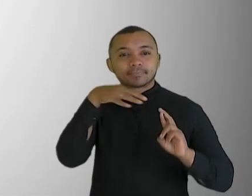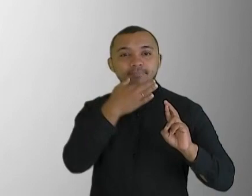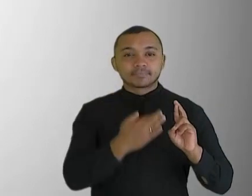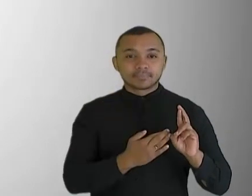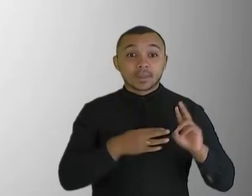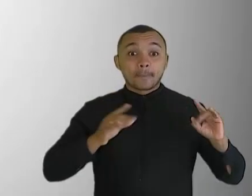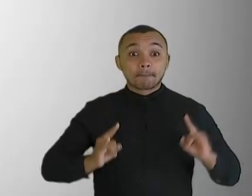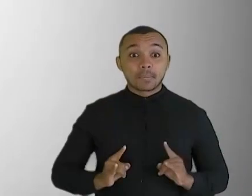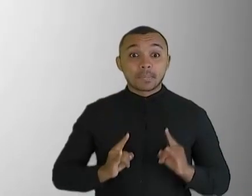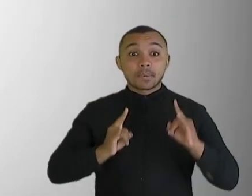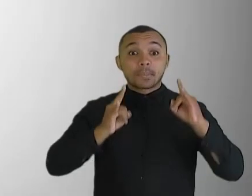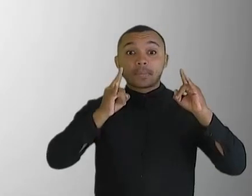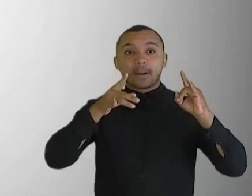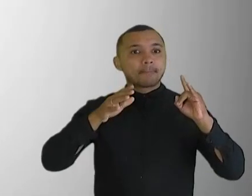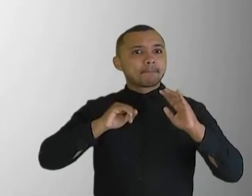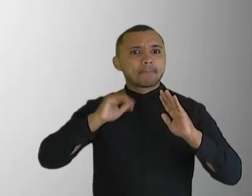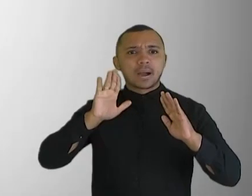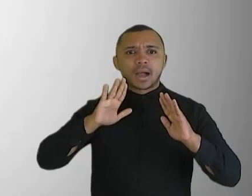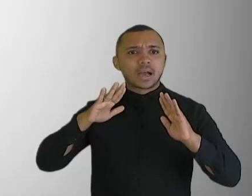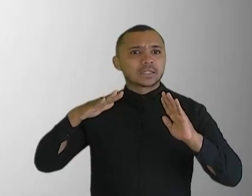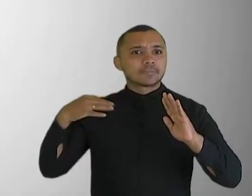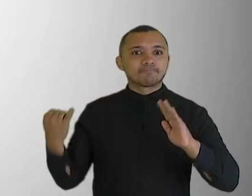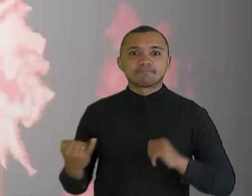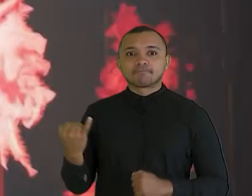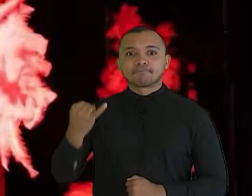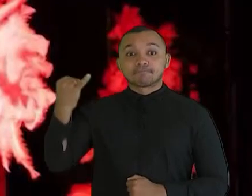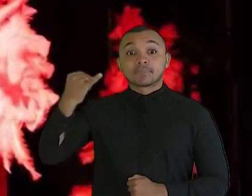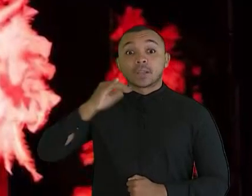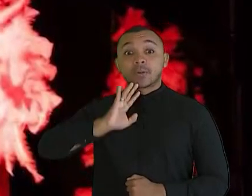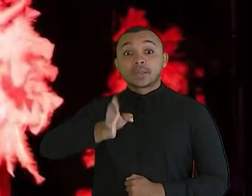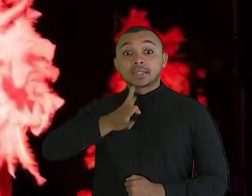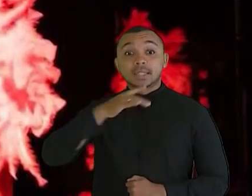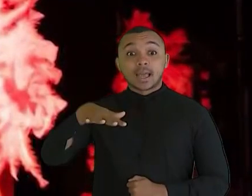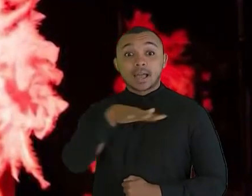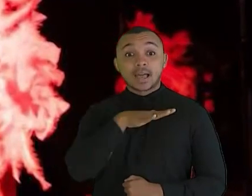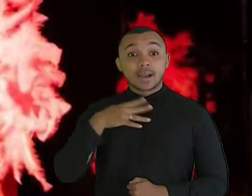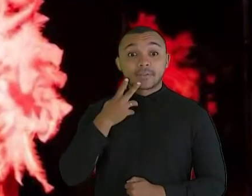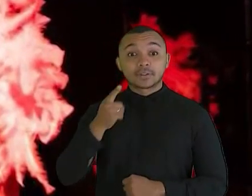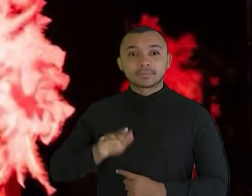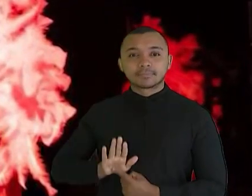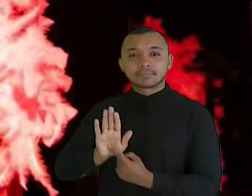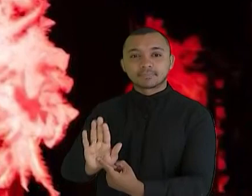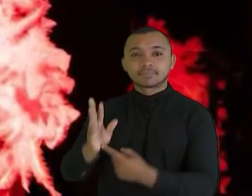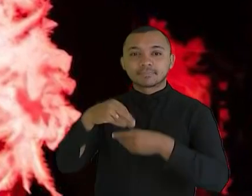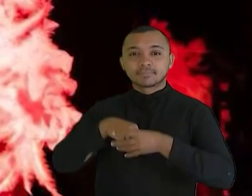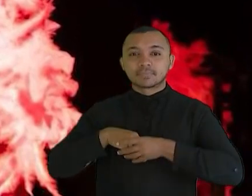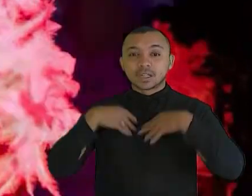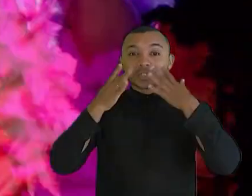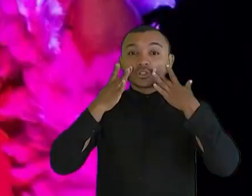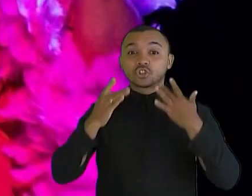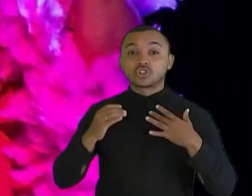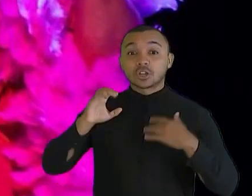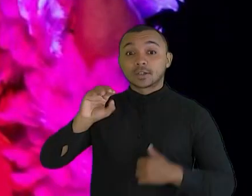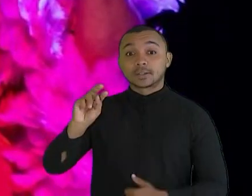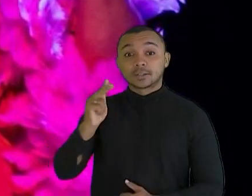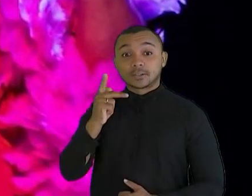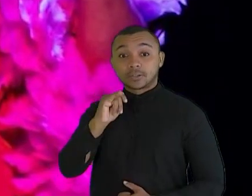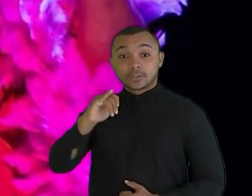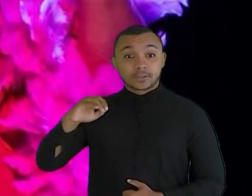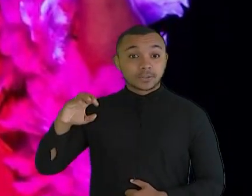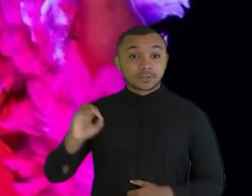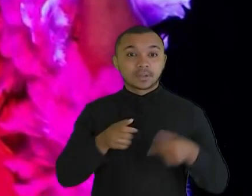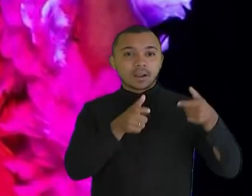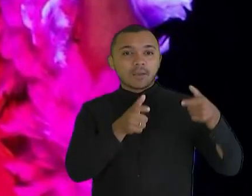prédios residenciais mais icônicos de Fortaleza. A peça está em cartaz no Teatro Chico Anísio, um importante